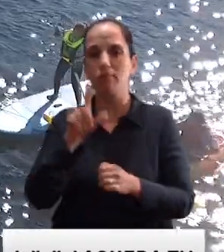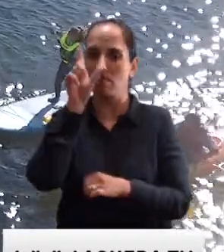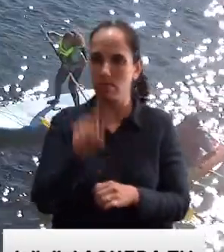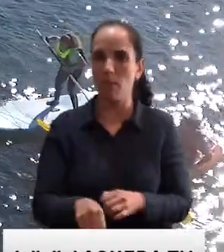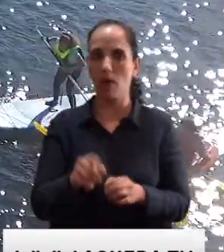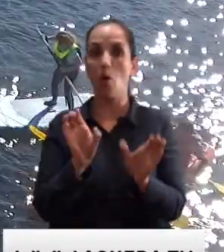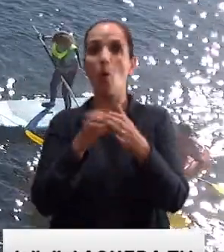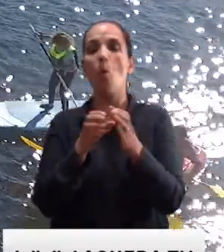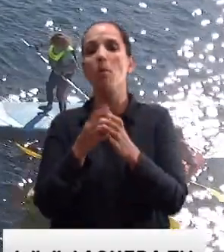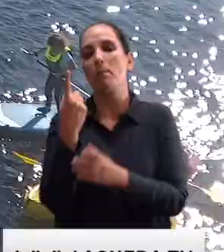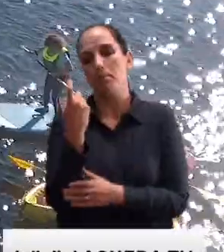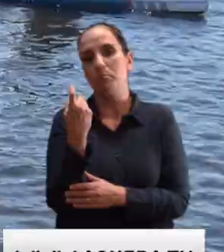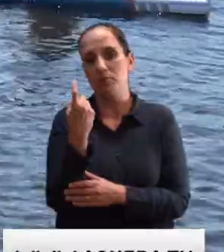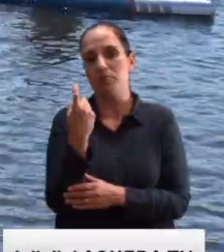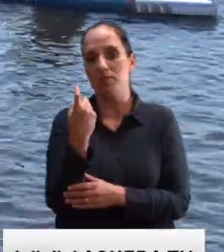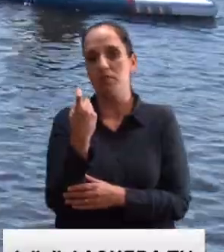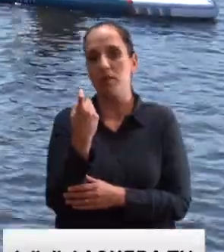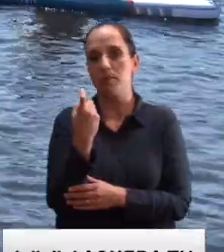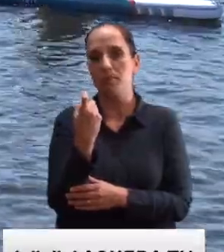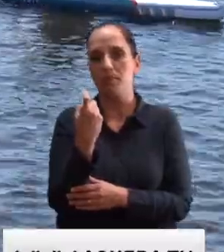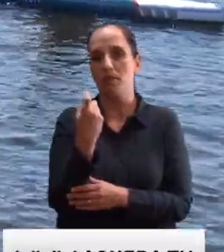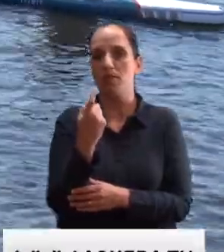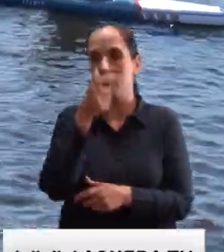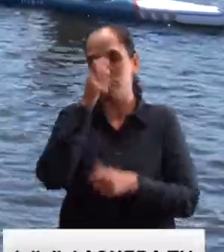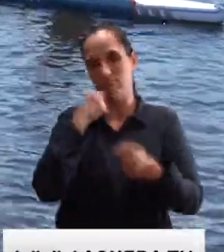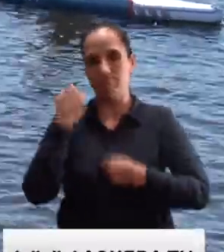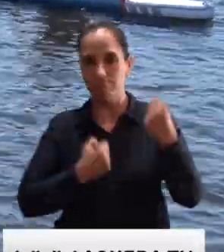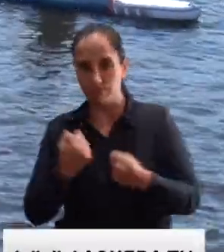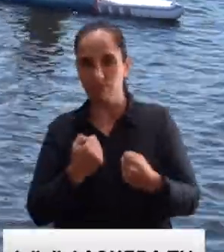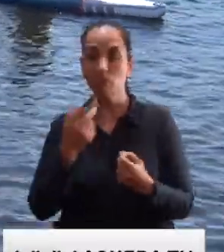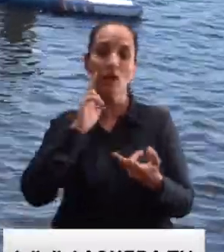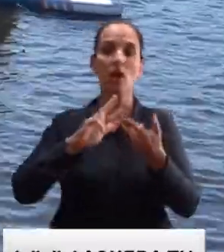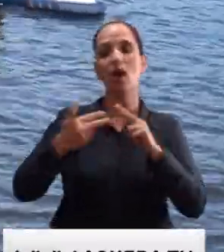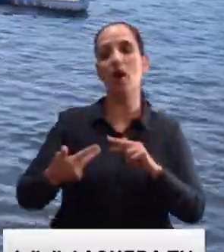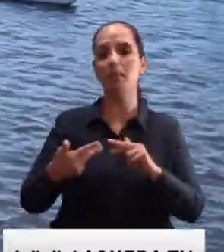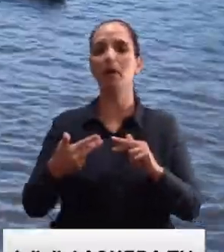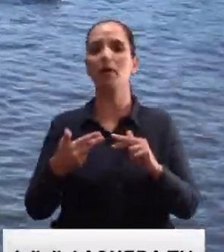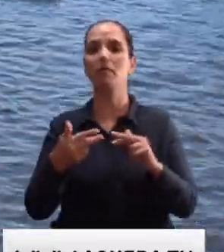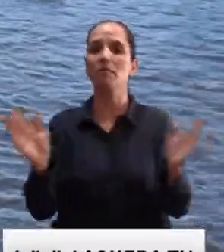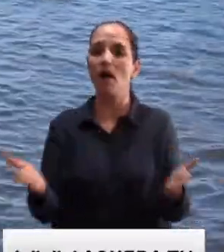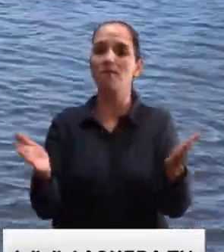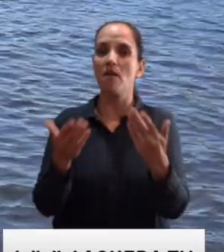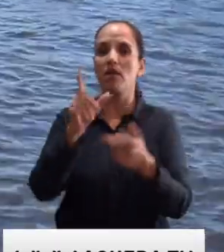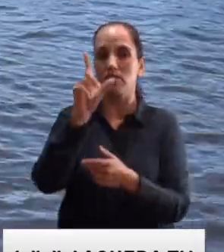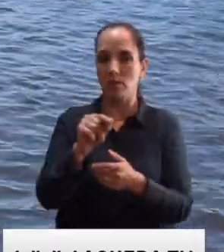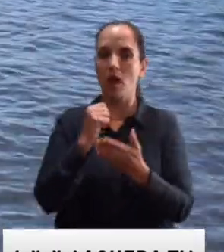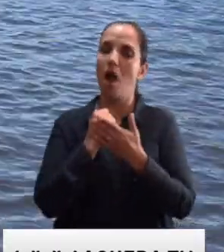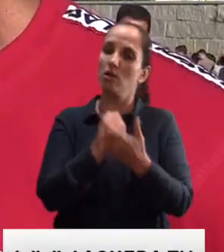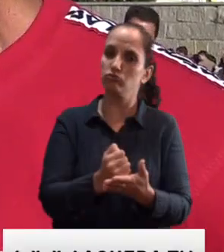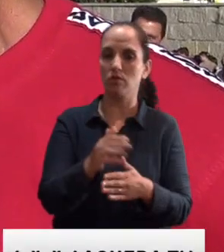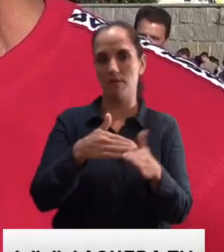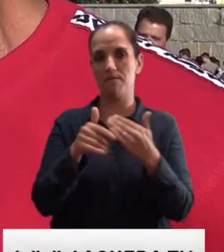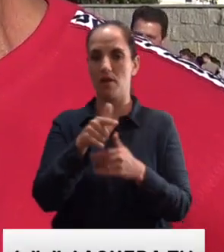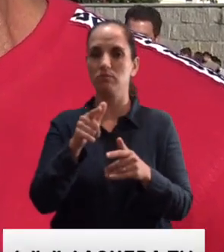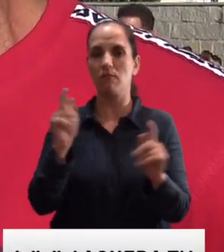náuticos. Os clubes precisam de atletas e a Câmara promove também, ajuda